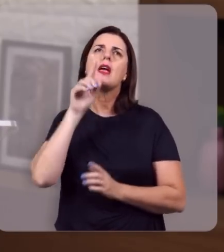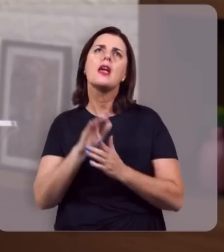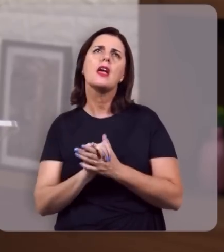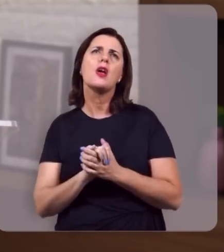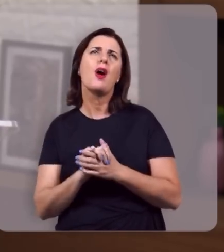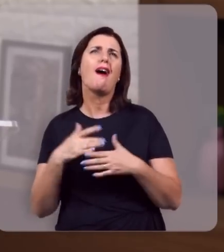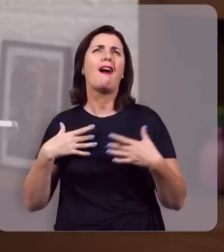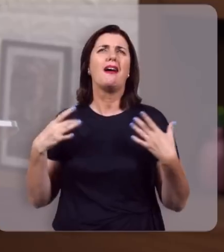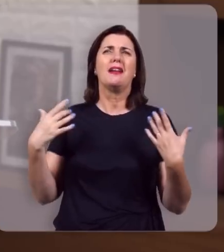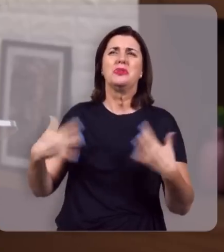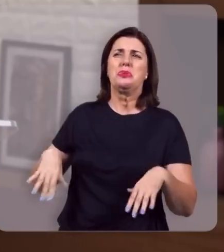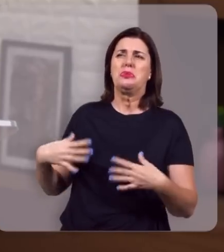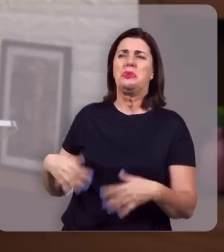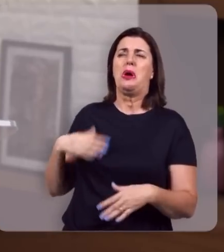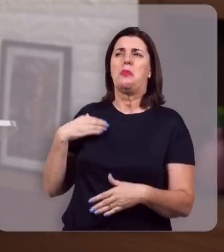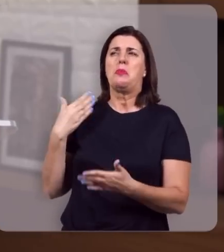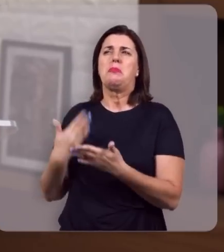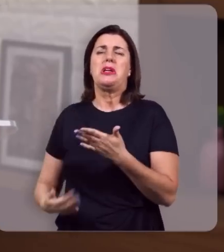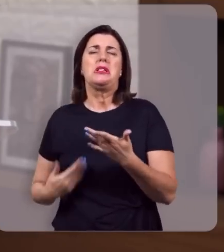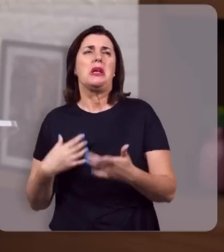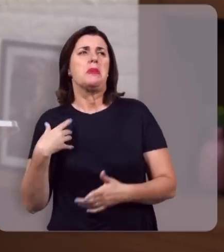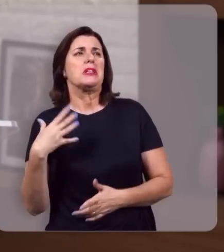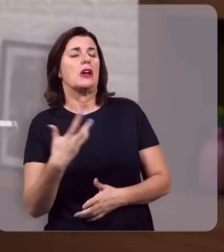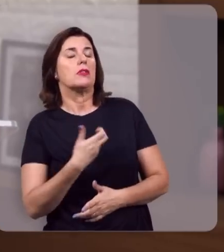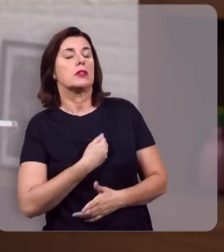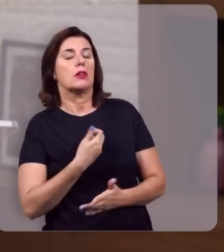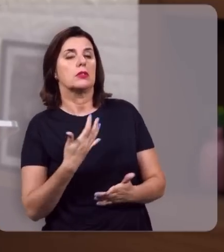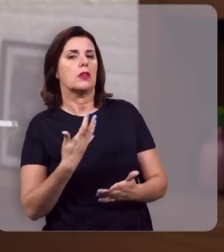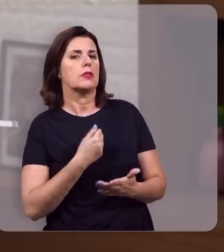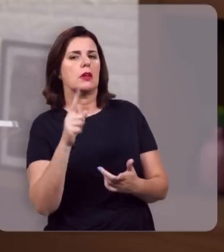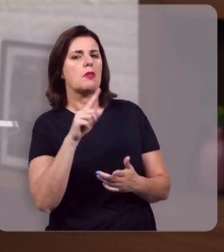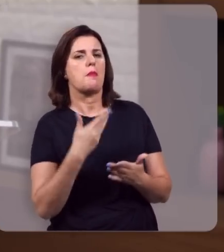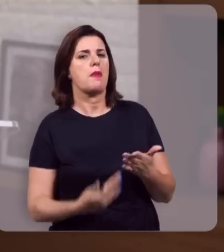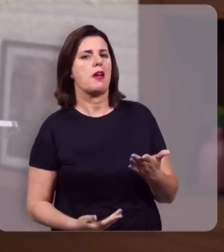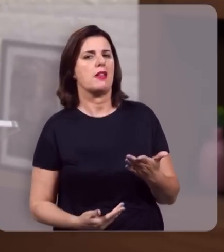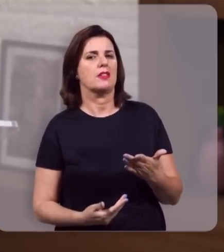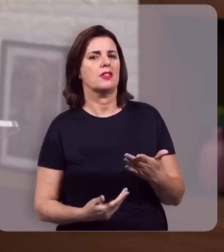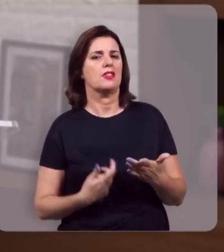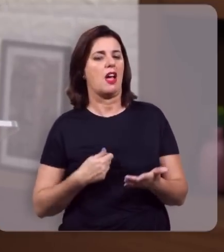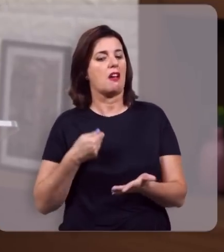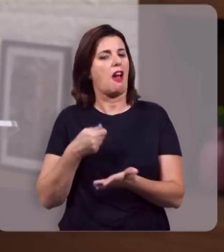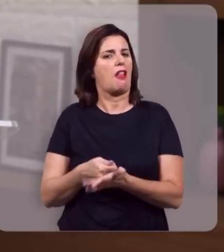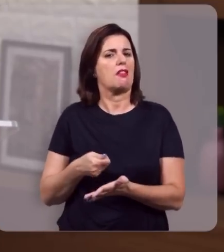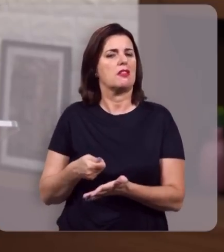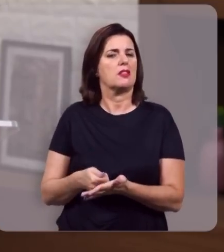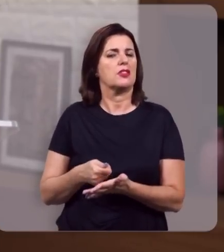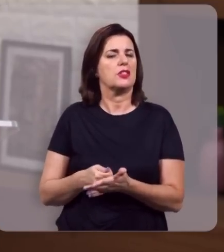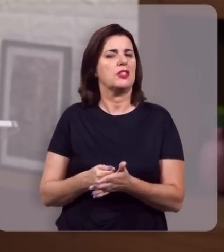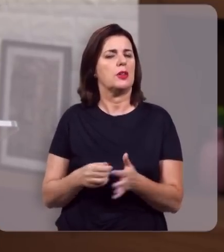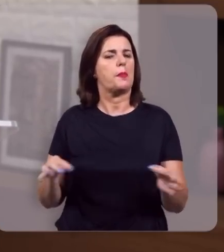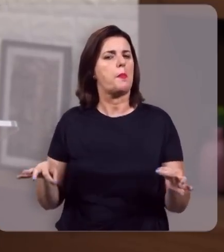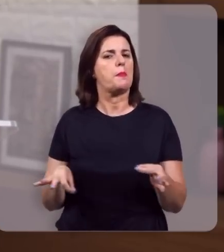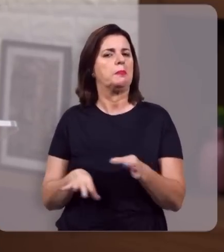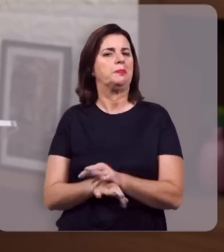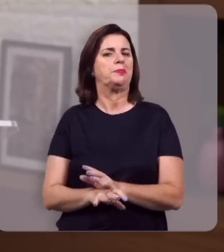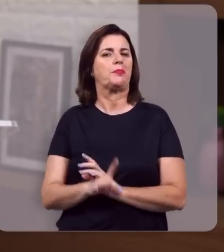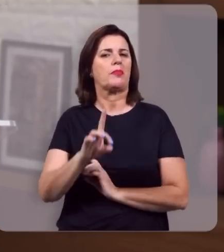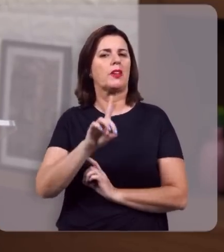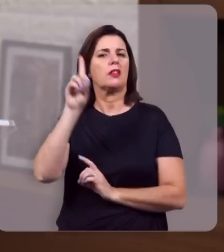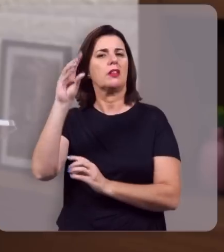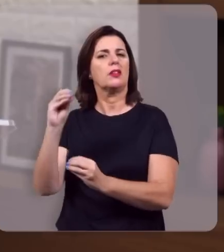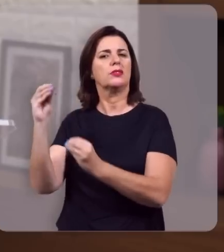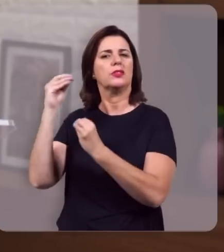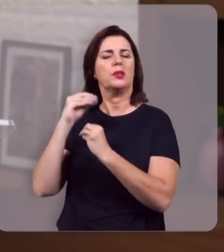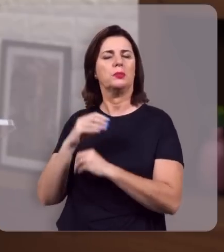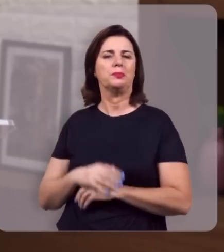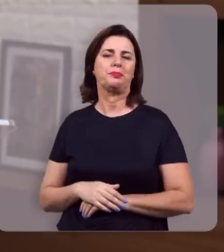de perder a sua salvação. Salvação não se perde. É uma garantia absoluta que Deus lhe